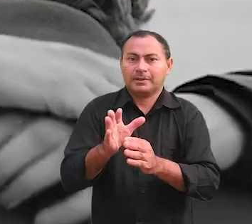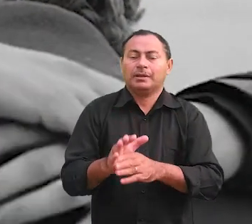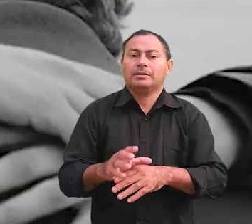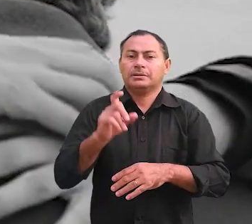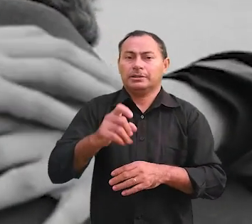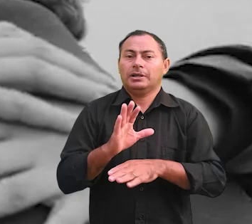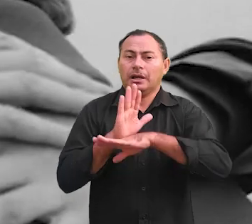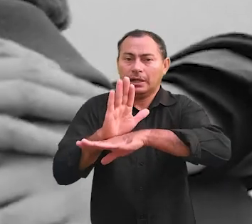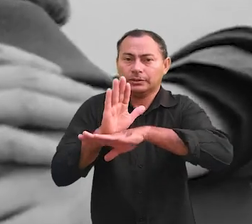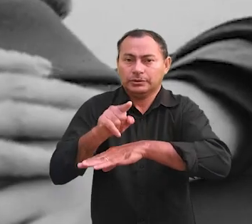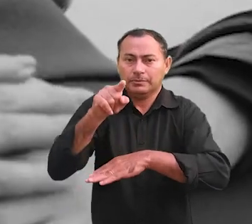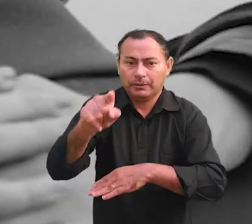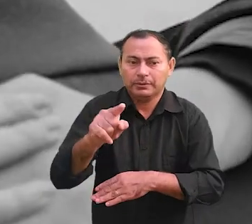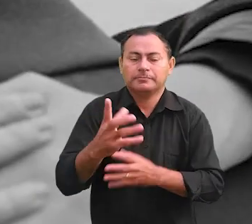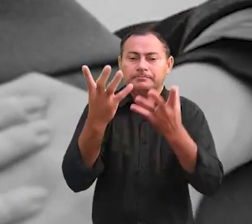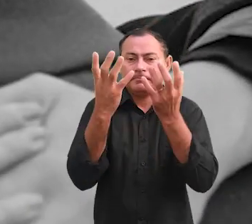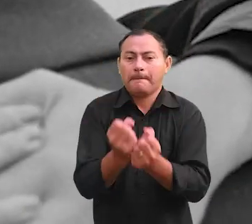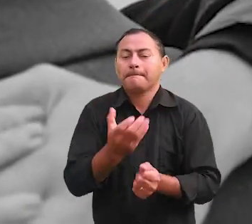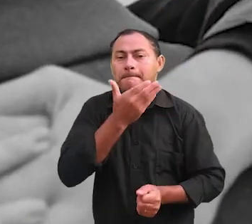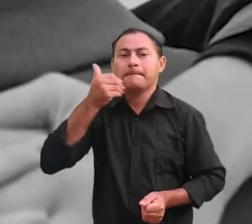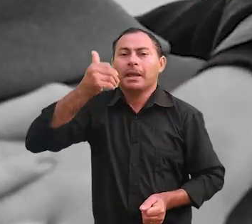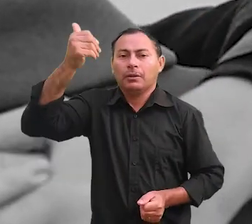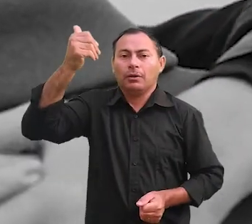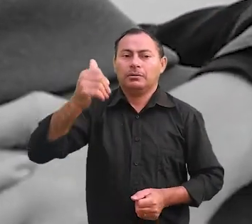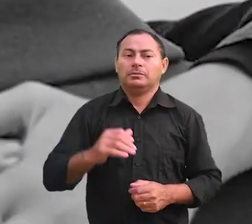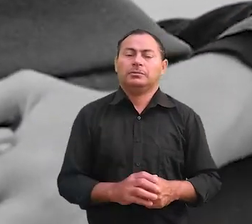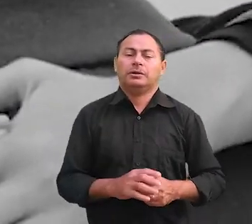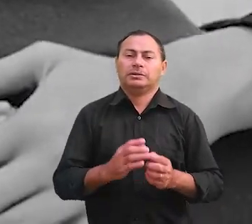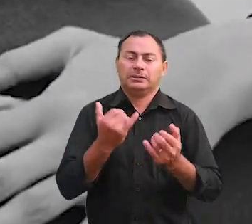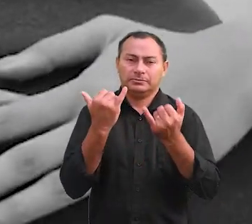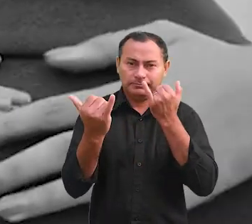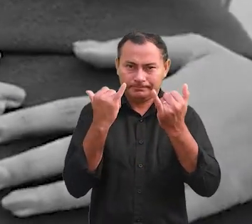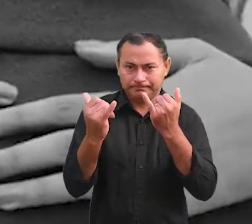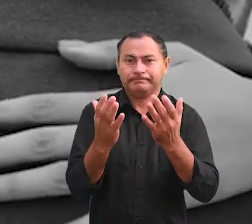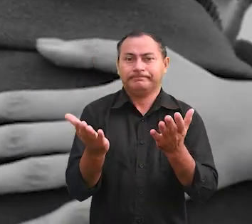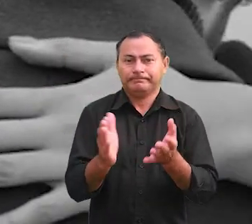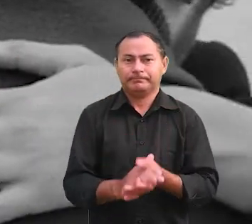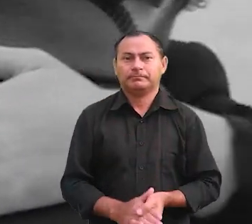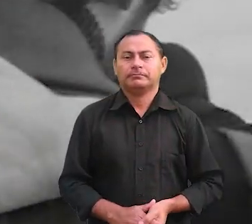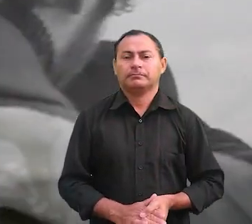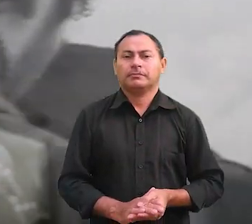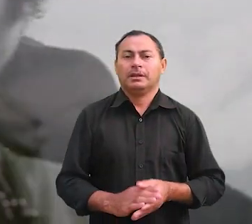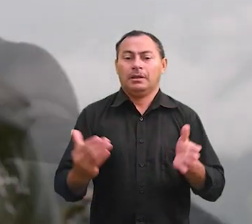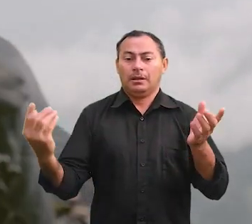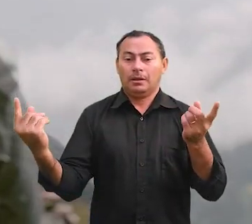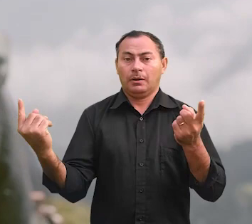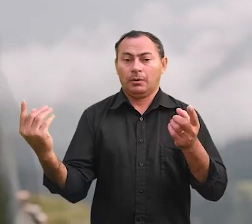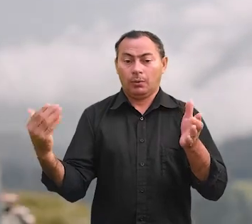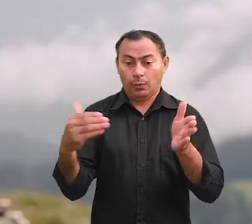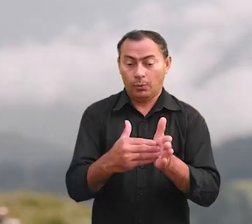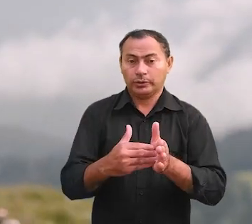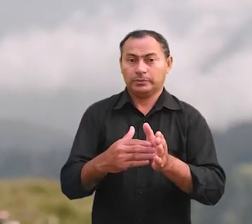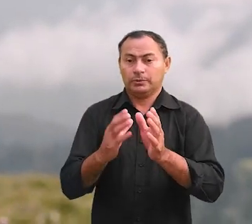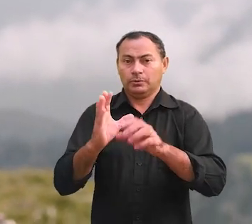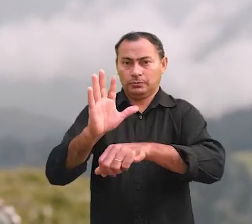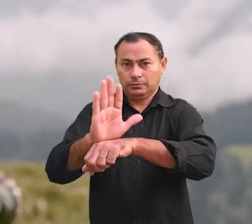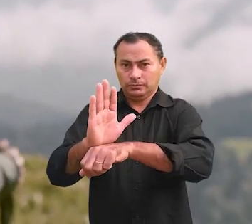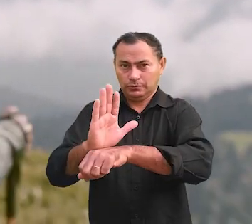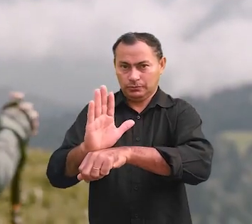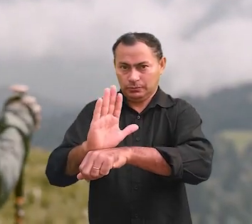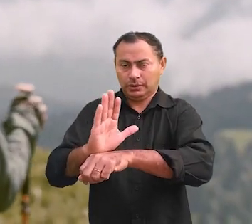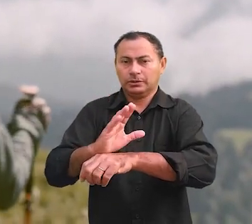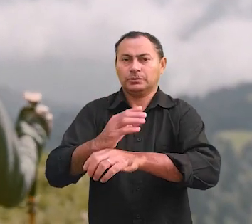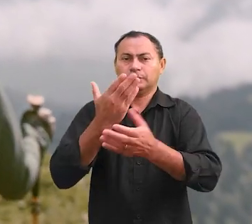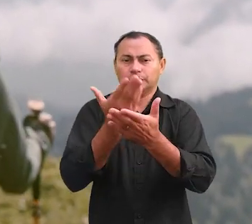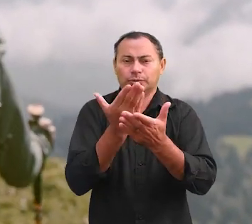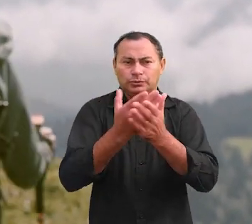esses conselhos sejam de ajuda para você lidar melhor com essa questão nesta última série do nosso estudo